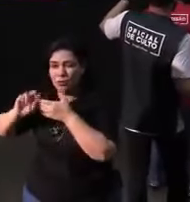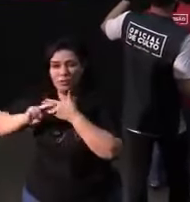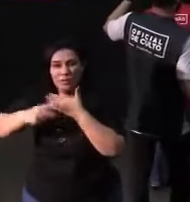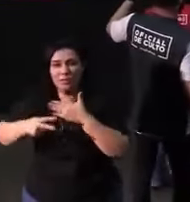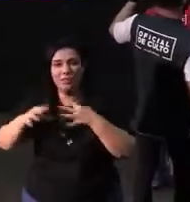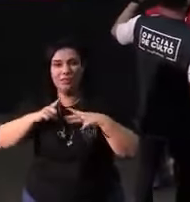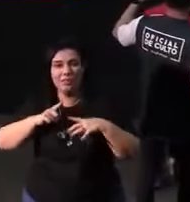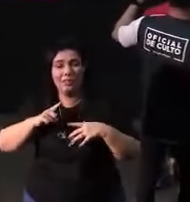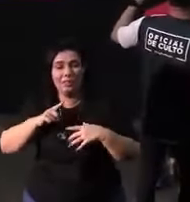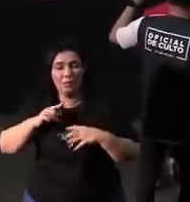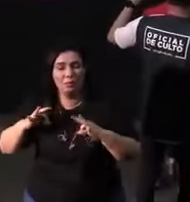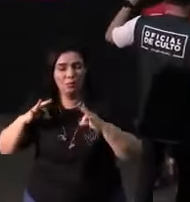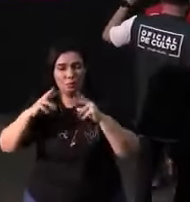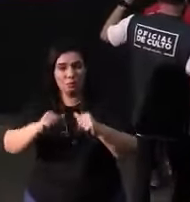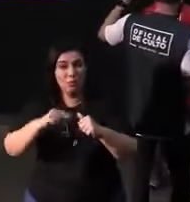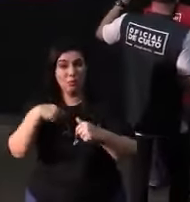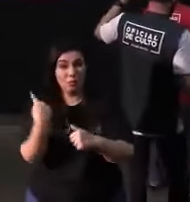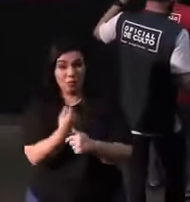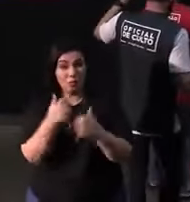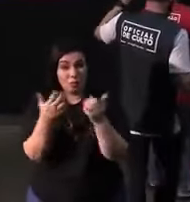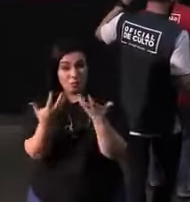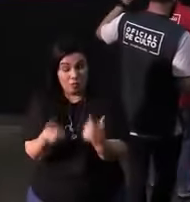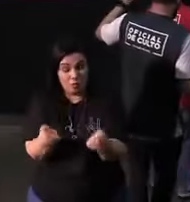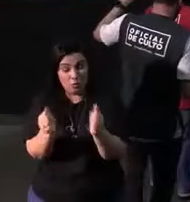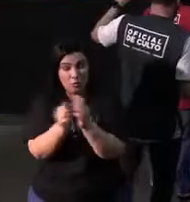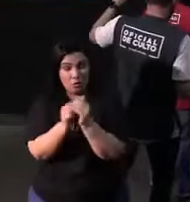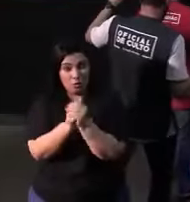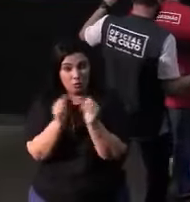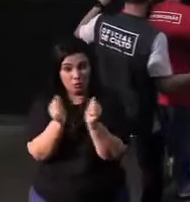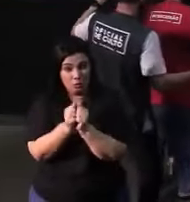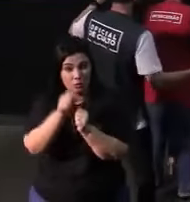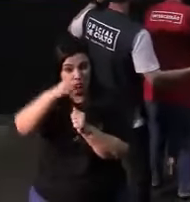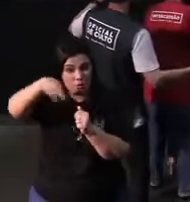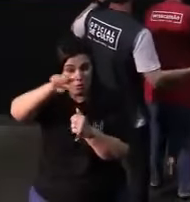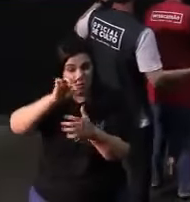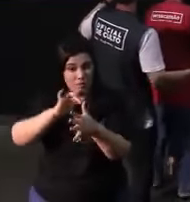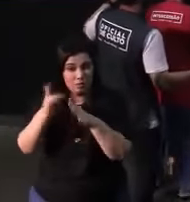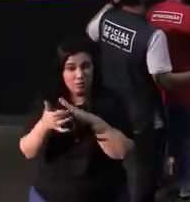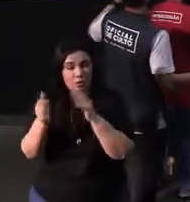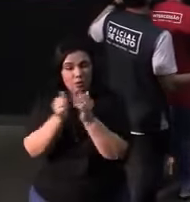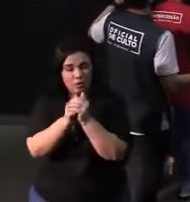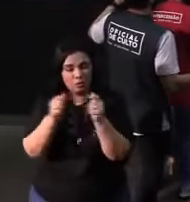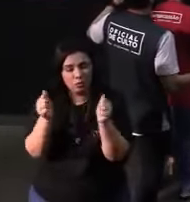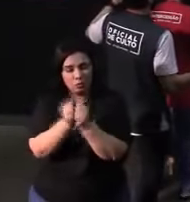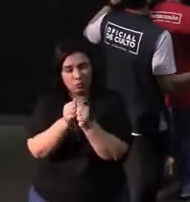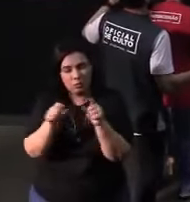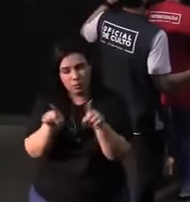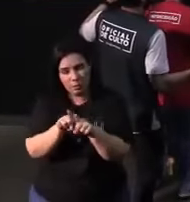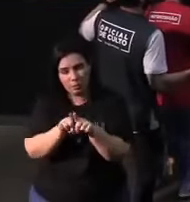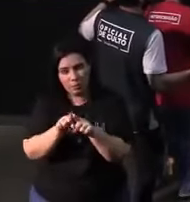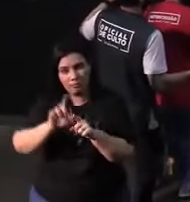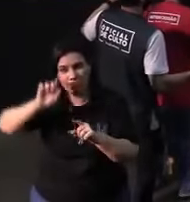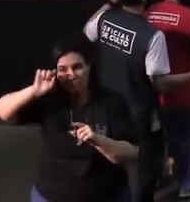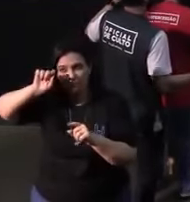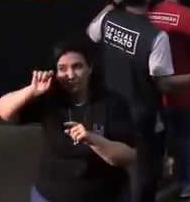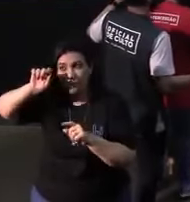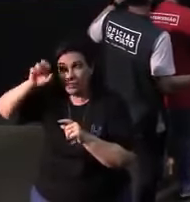Vamos orar junto com esses irmãos? Você que está conosco pelas redes também, ore aí conosco. Diga assim: Senhor